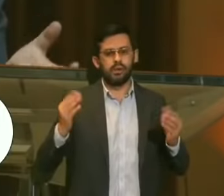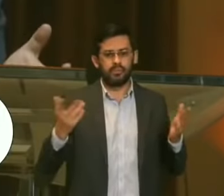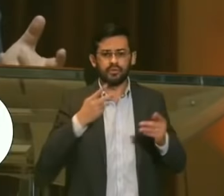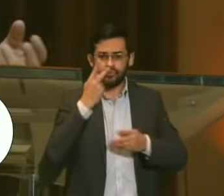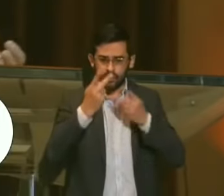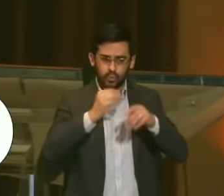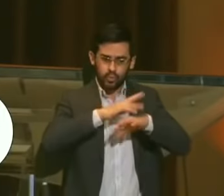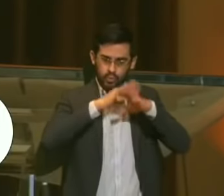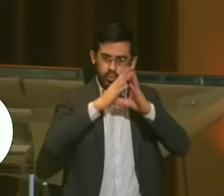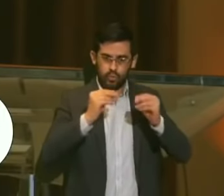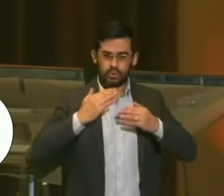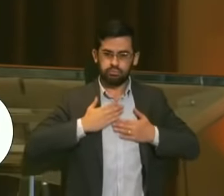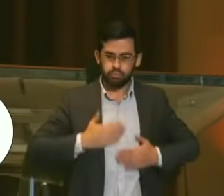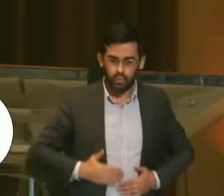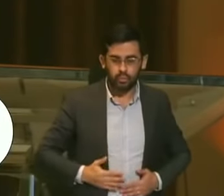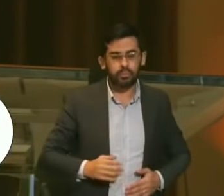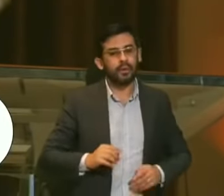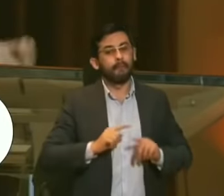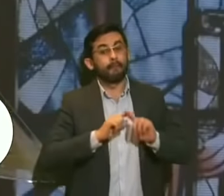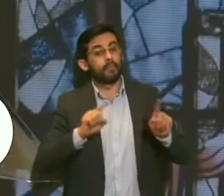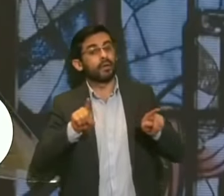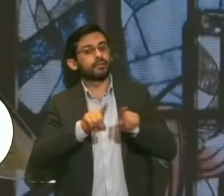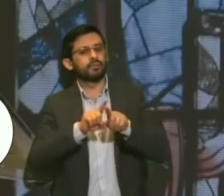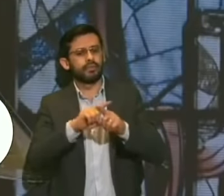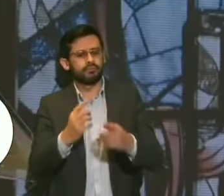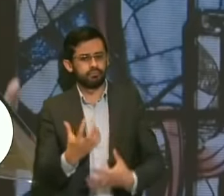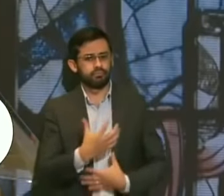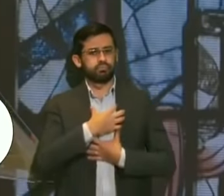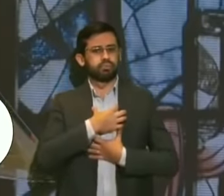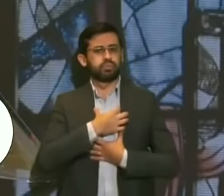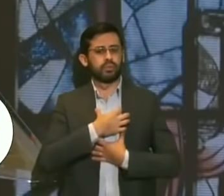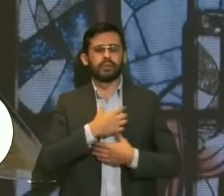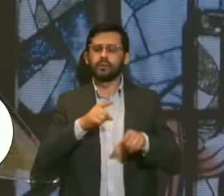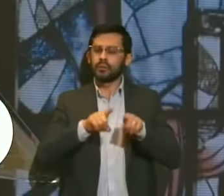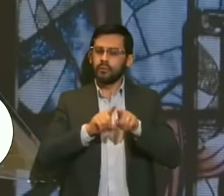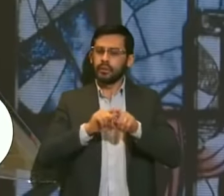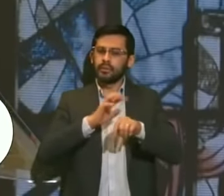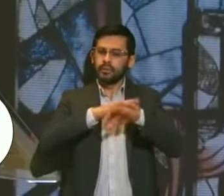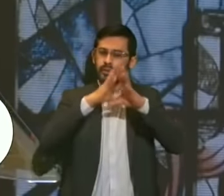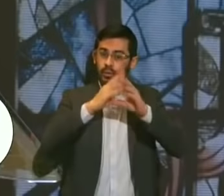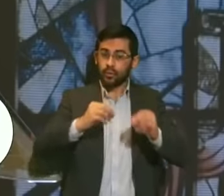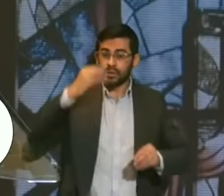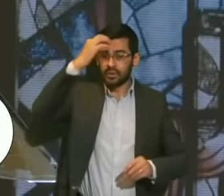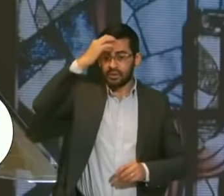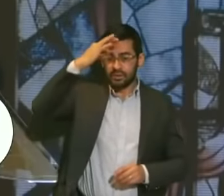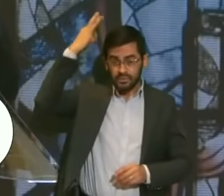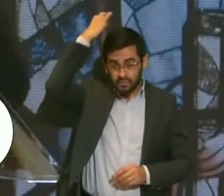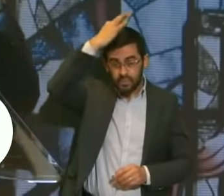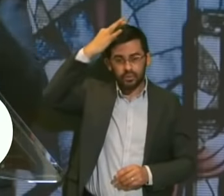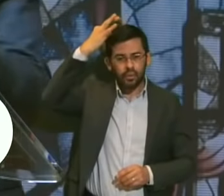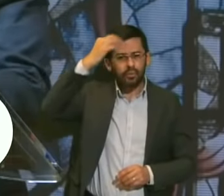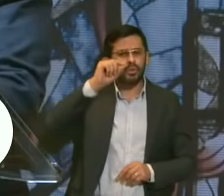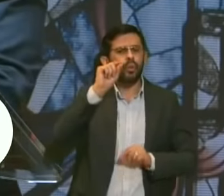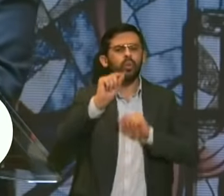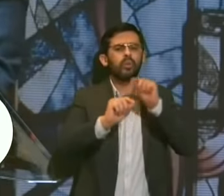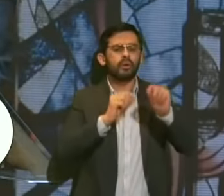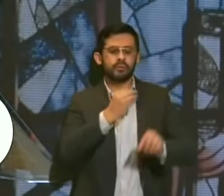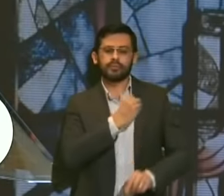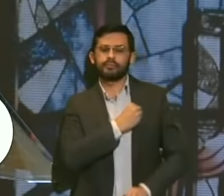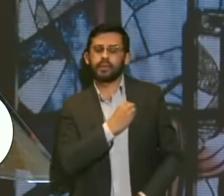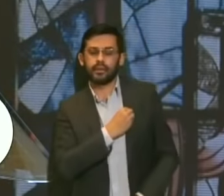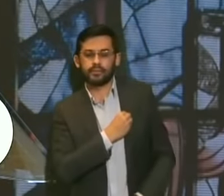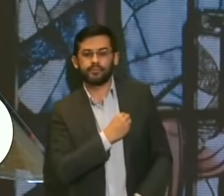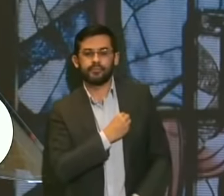cura física, mas também à cura emocional e à cura espiritual. Então, quais são esses